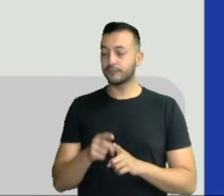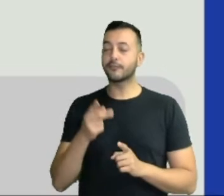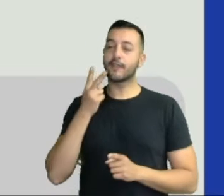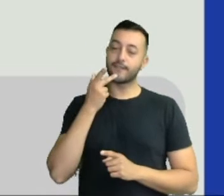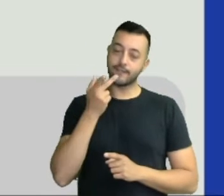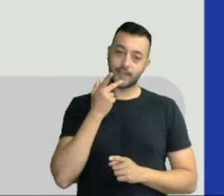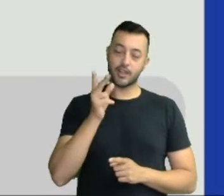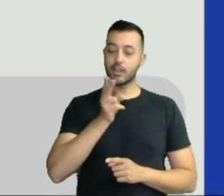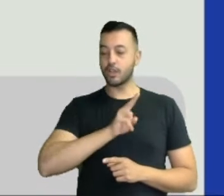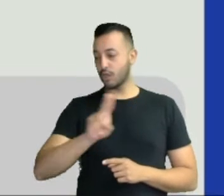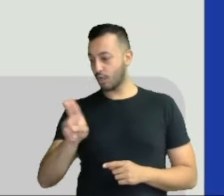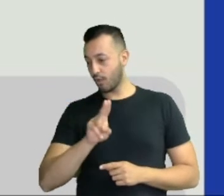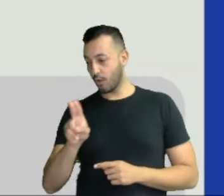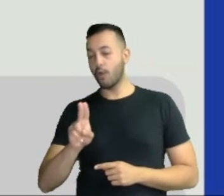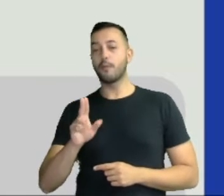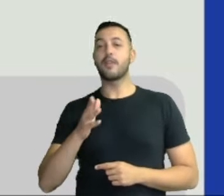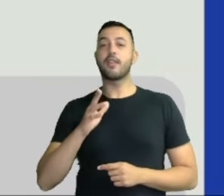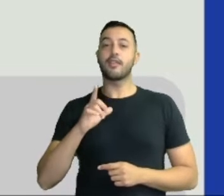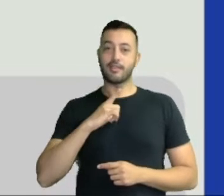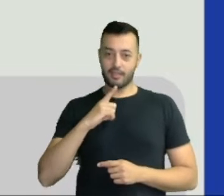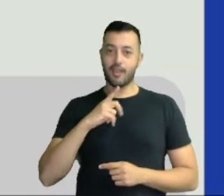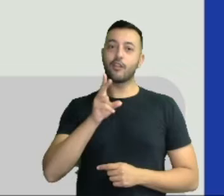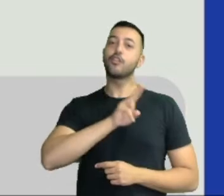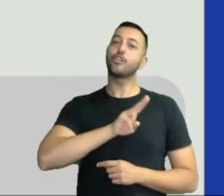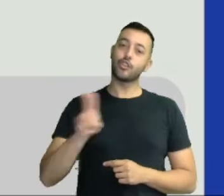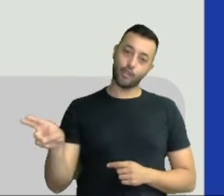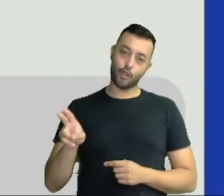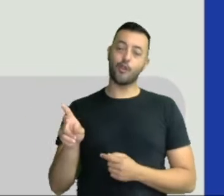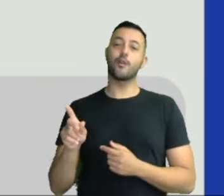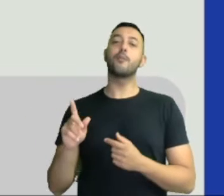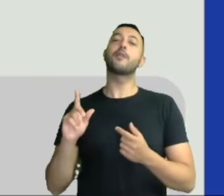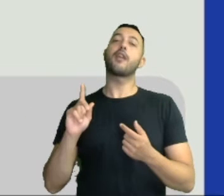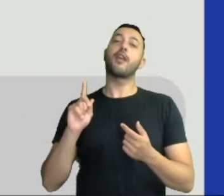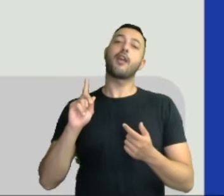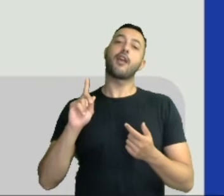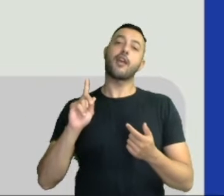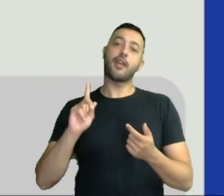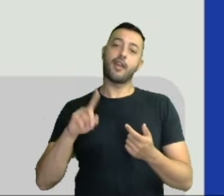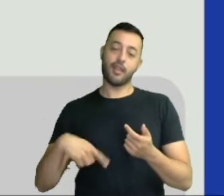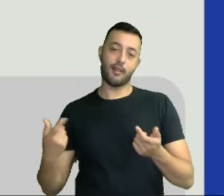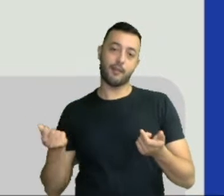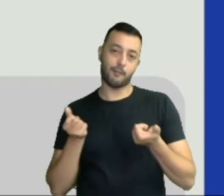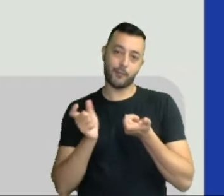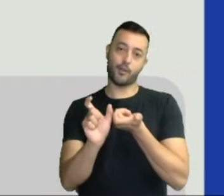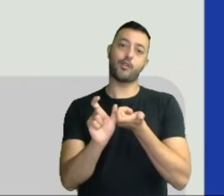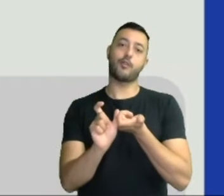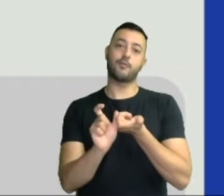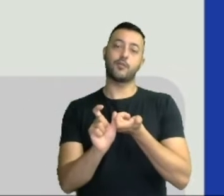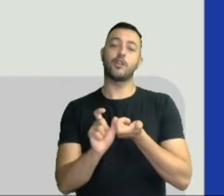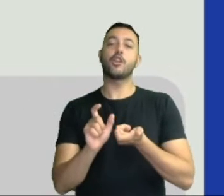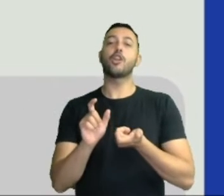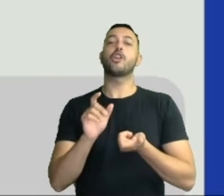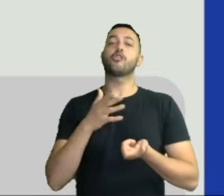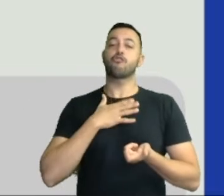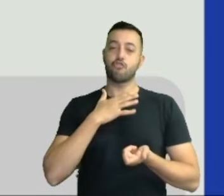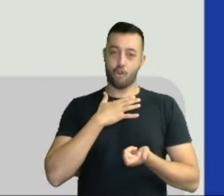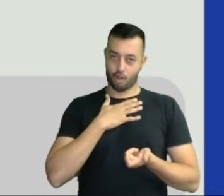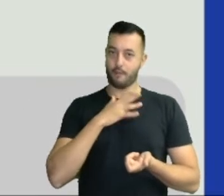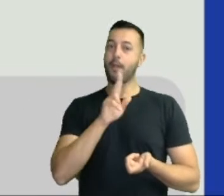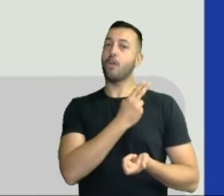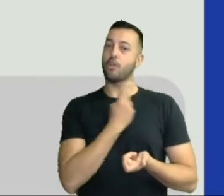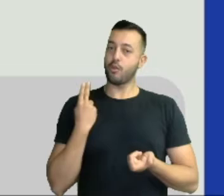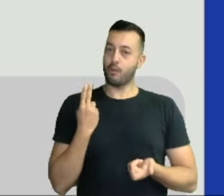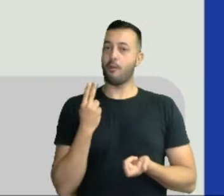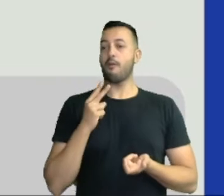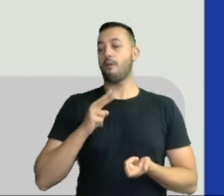de nome, ter um nome, aí a gente usa o verbo na sua forma pronominal. Yo me llamo